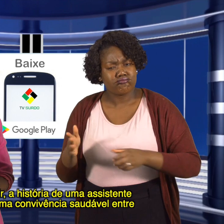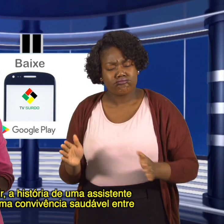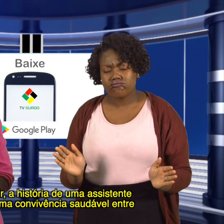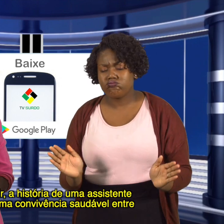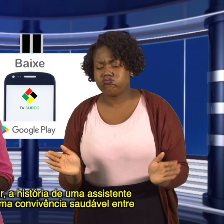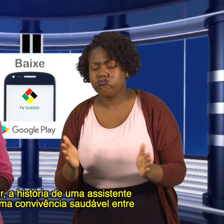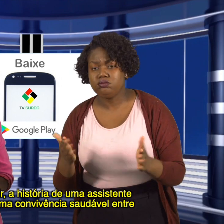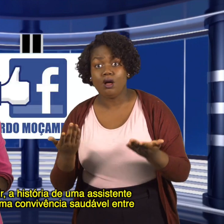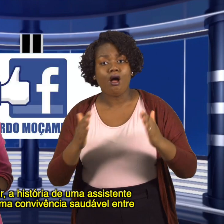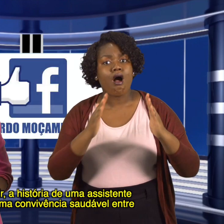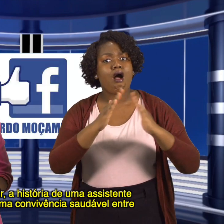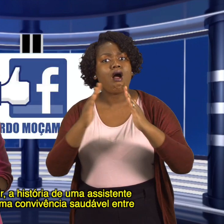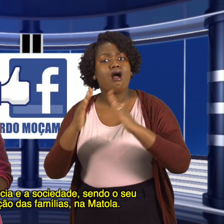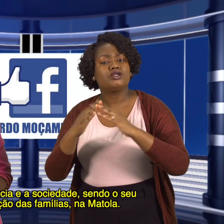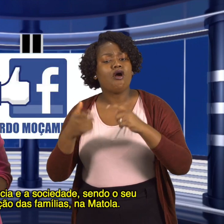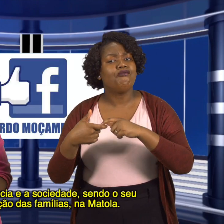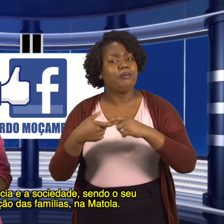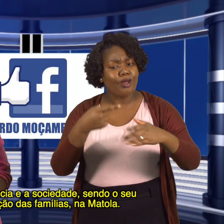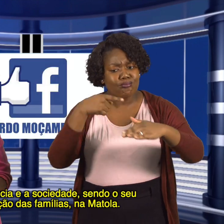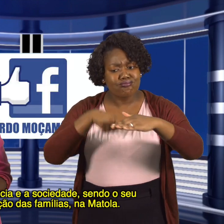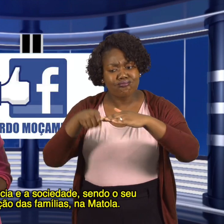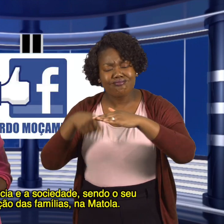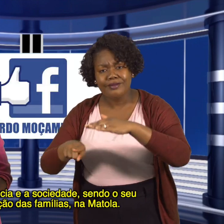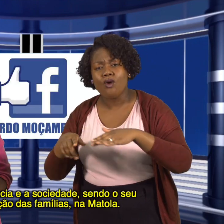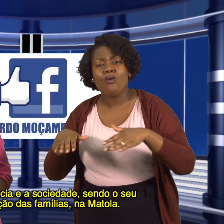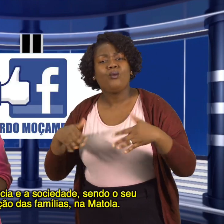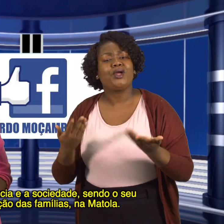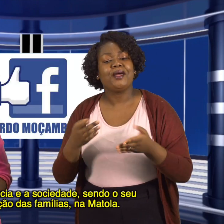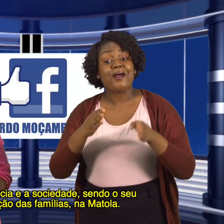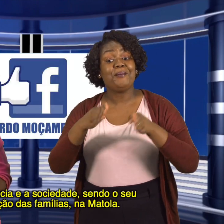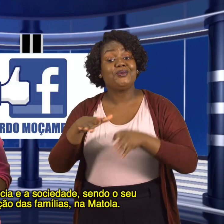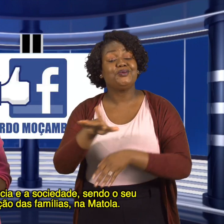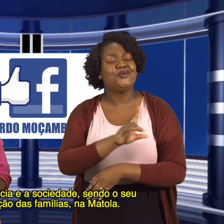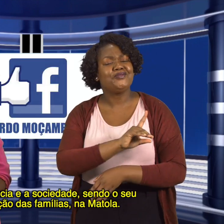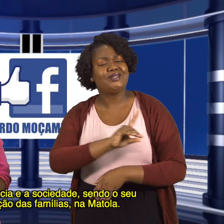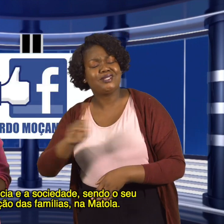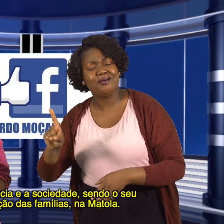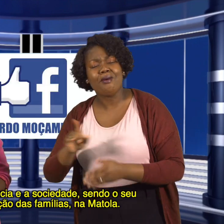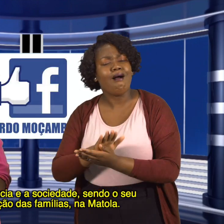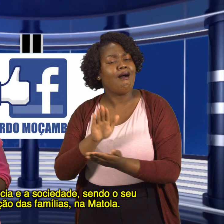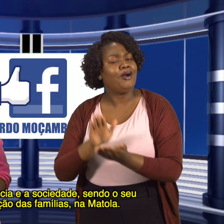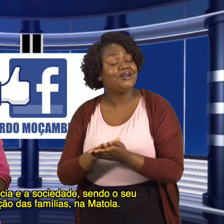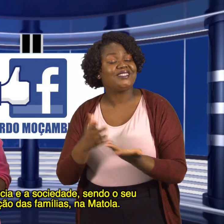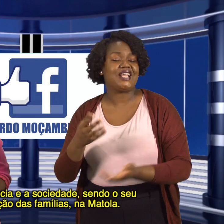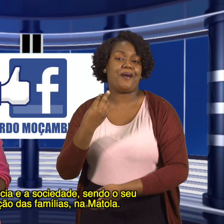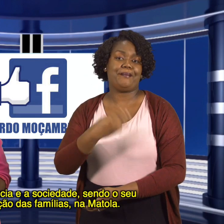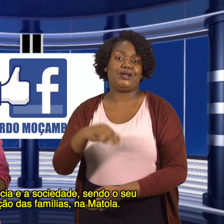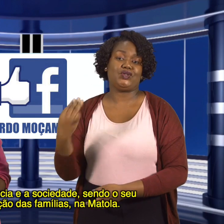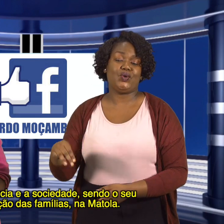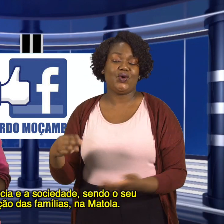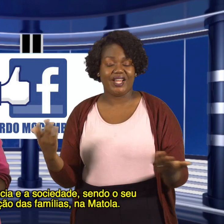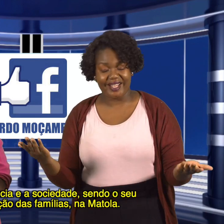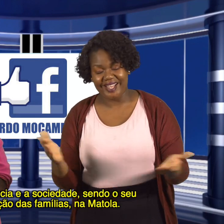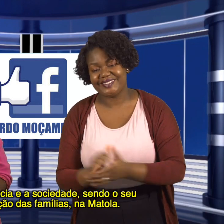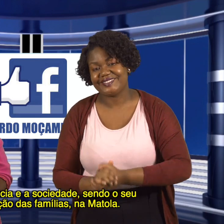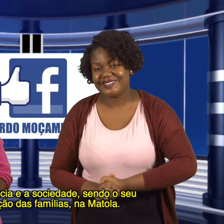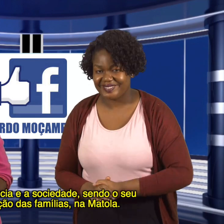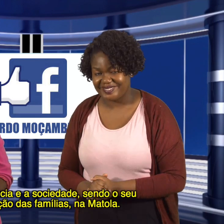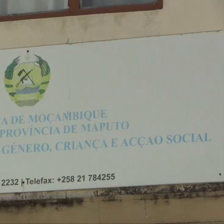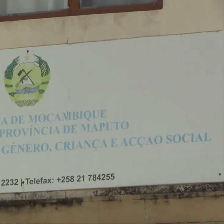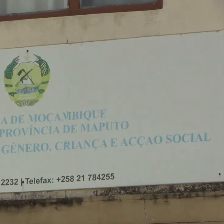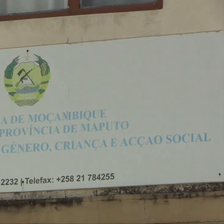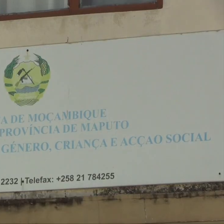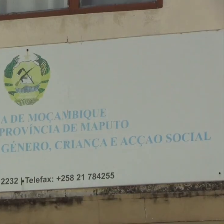saudável entre pessoas com deficiência ea sociedade sendo seu foco a sensibilização das famílias na